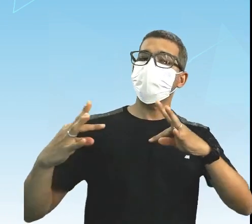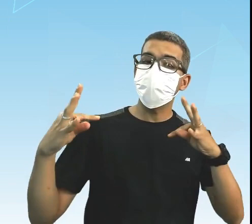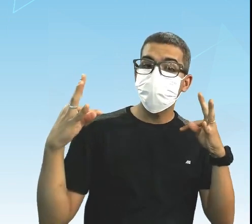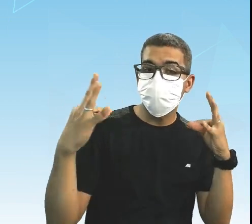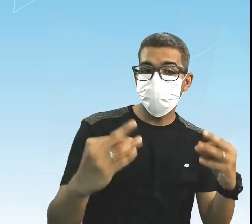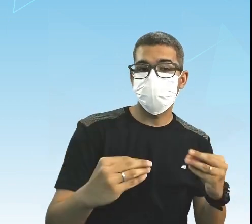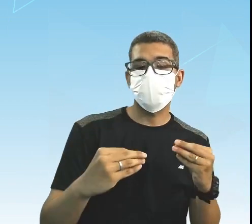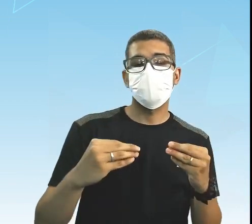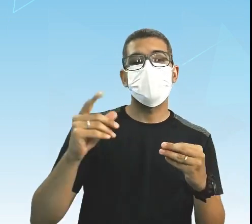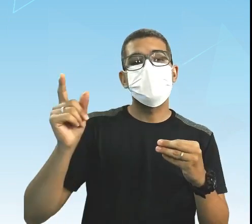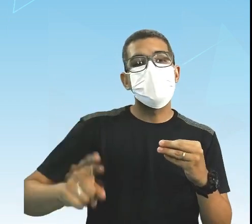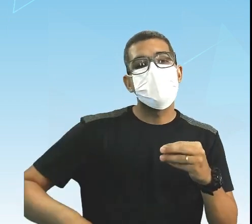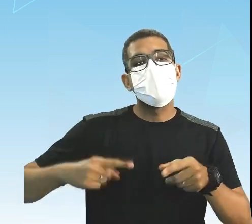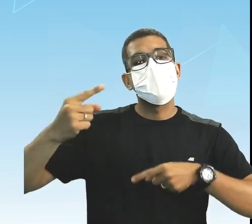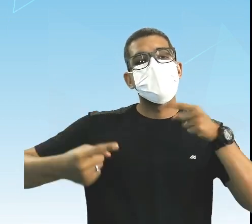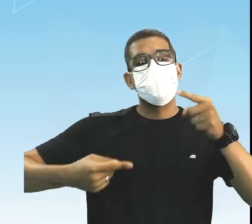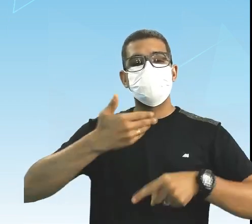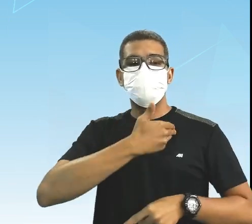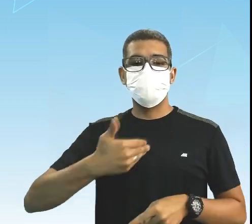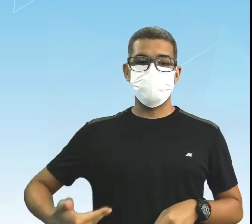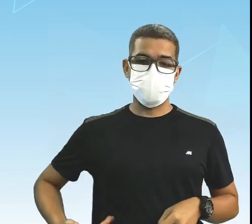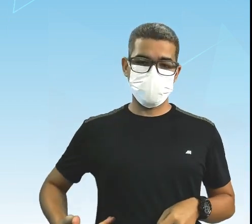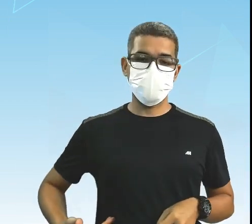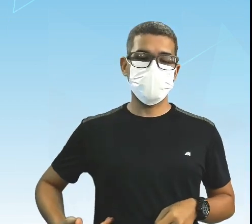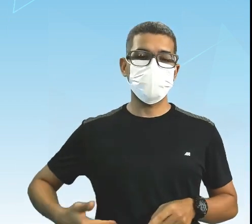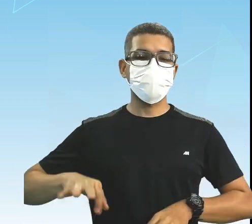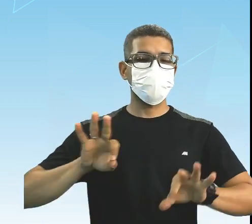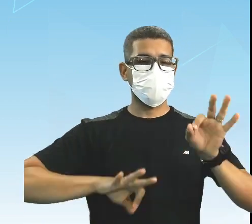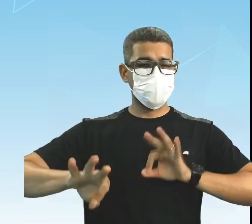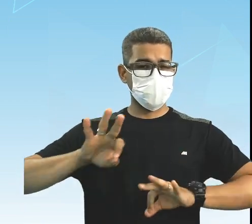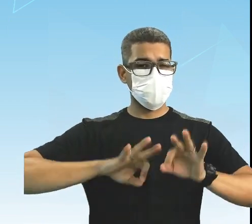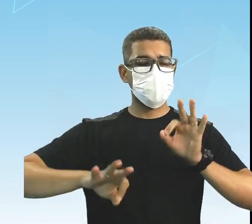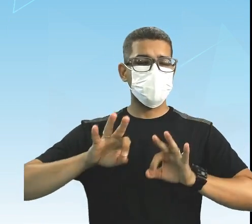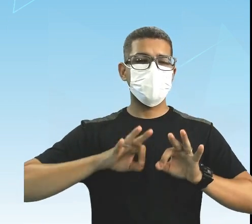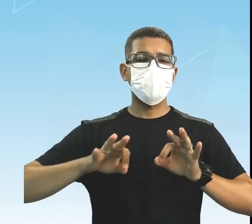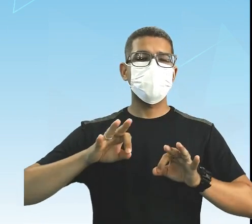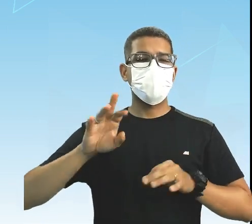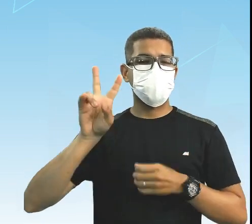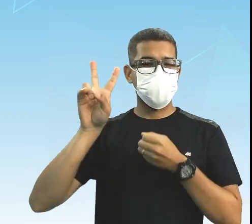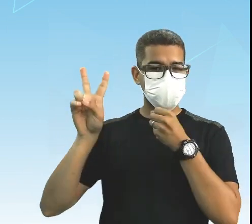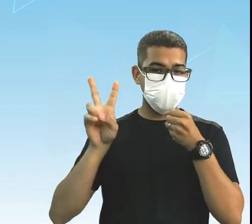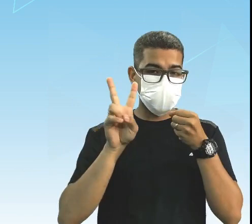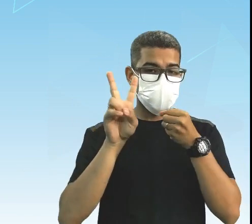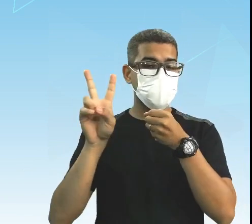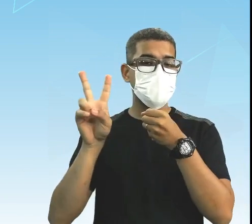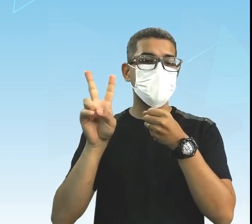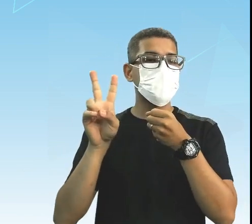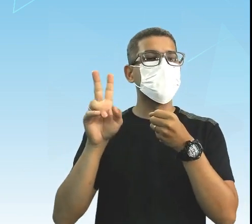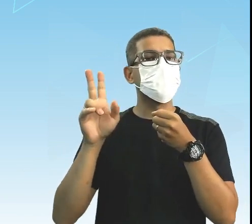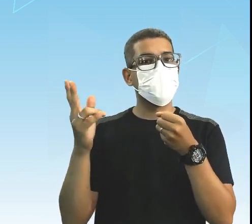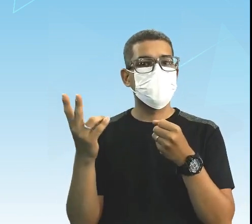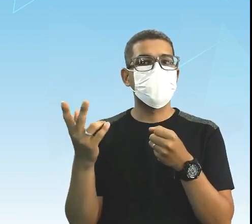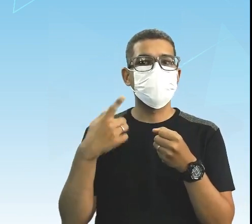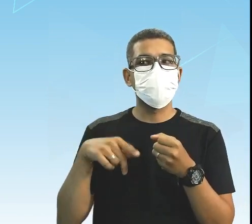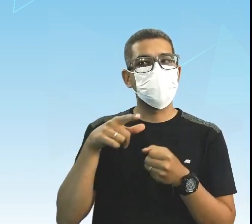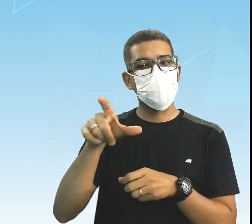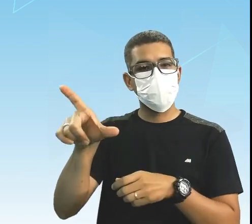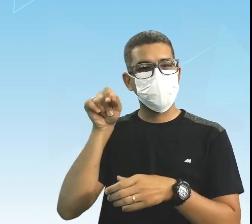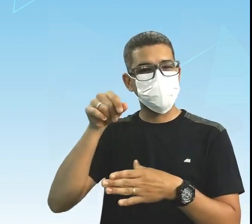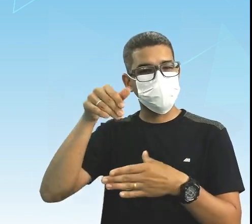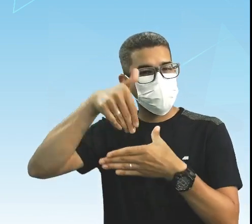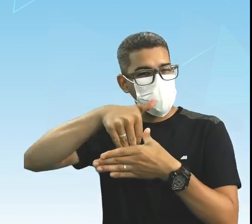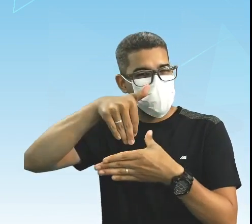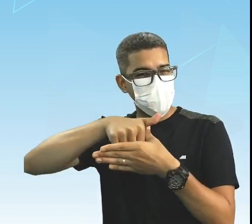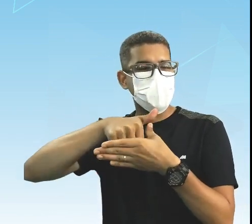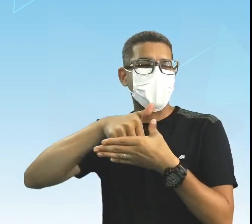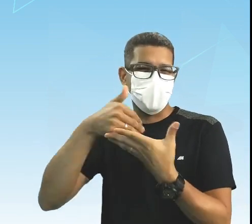são exemplos das políticas públicas que são organizadas pelos políticos, que fomos nós, colocamos lá